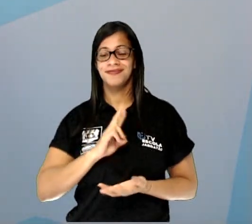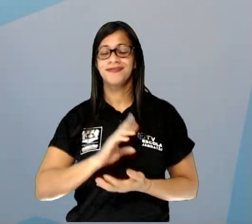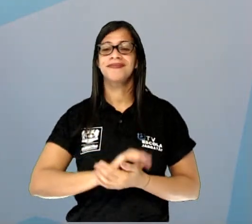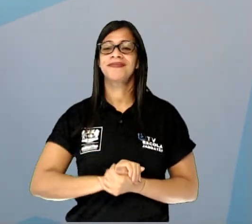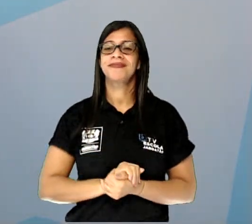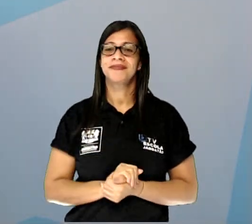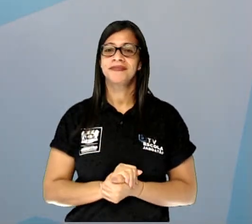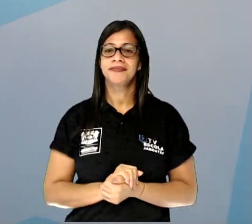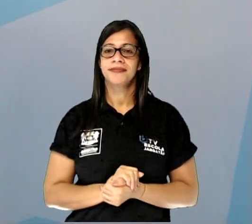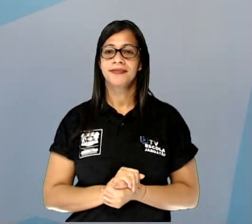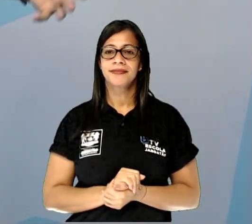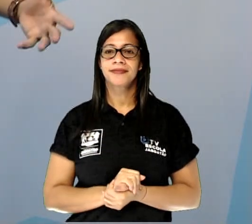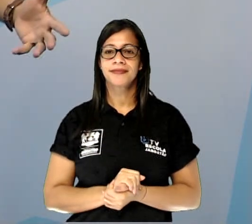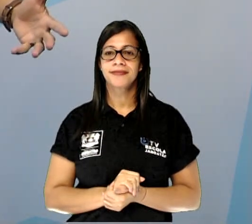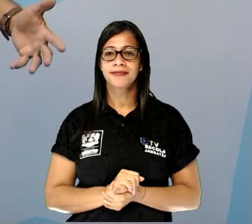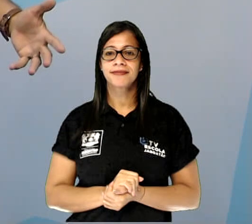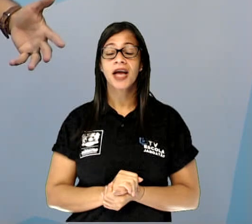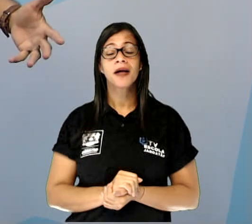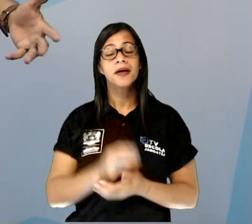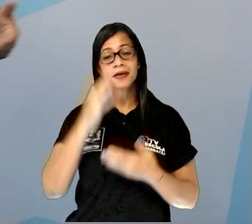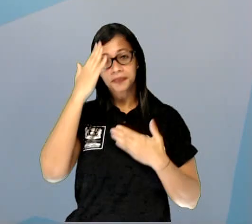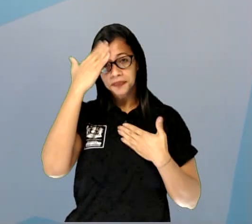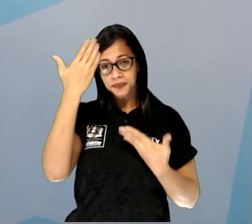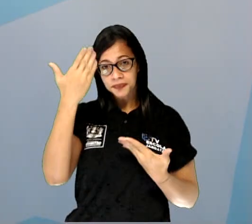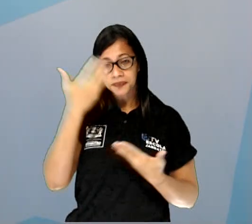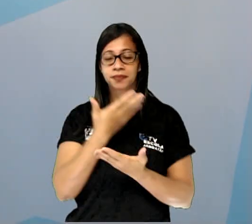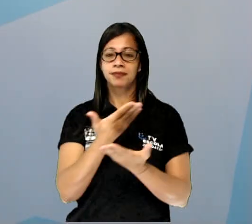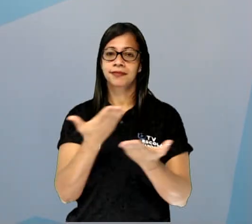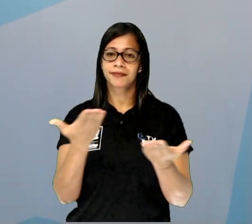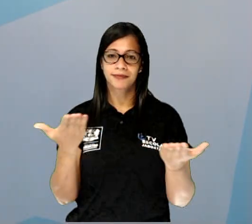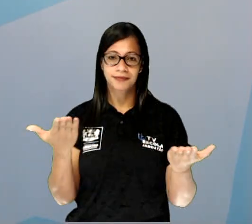Gente, agradeço a sua audiência, a sua